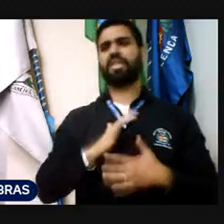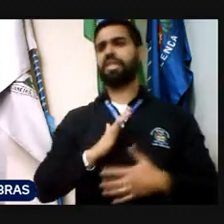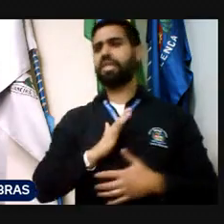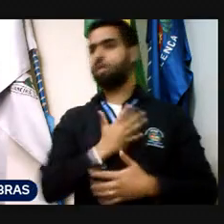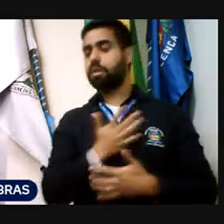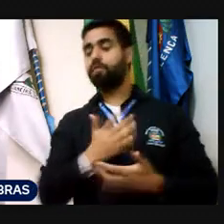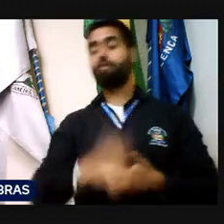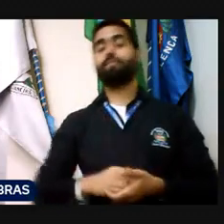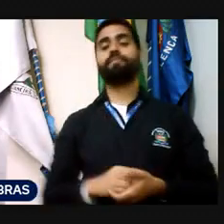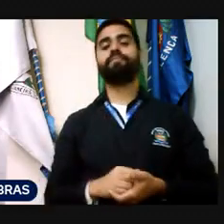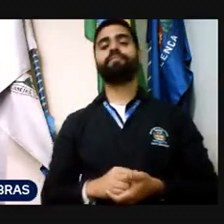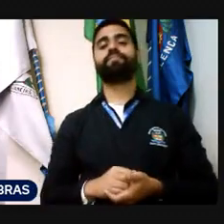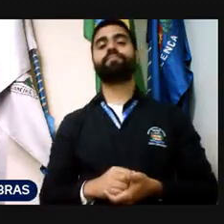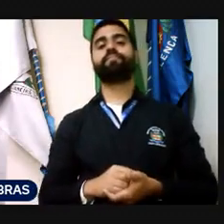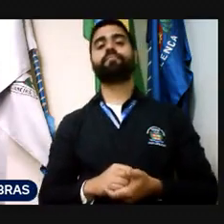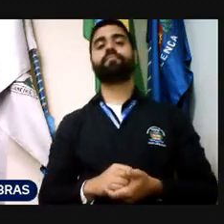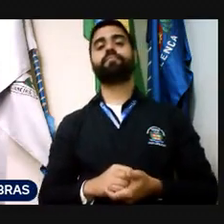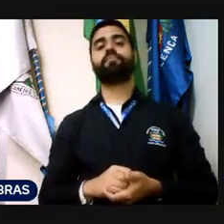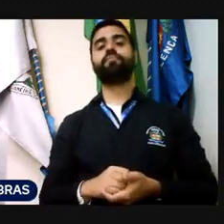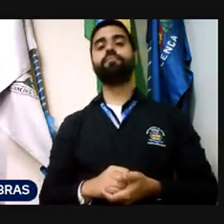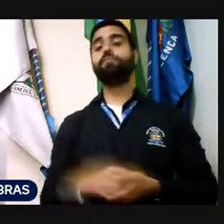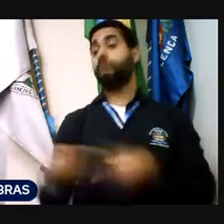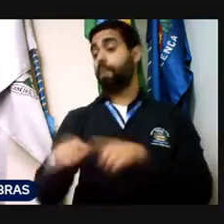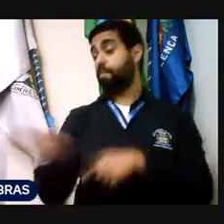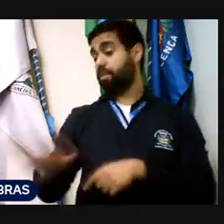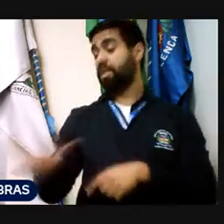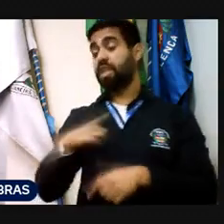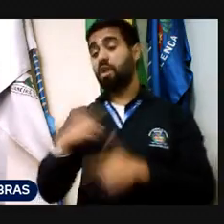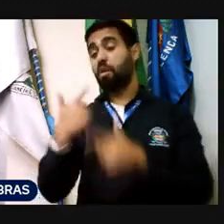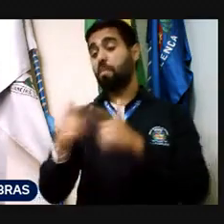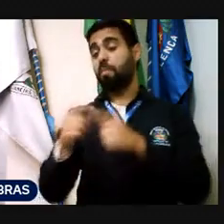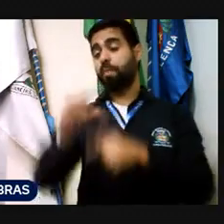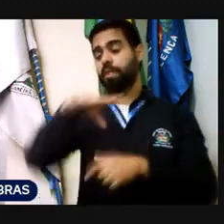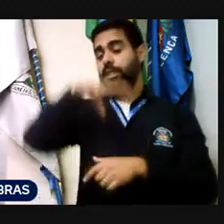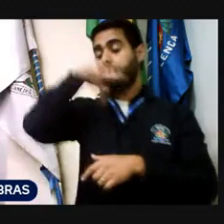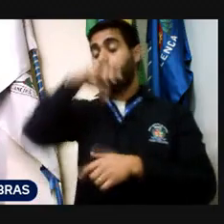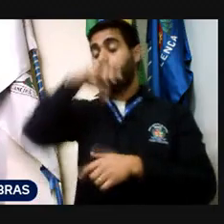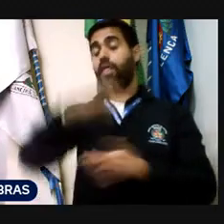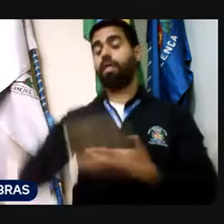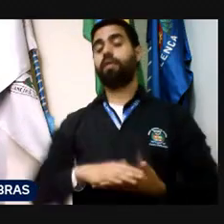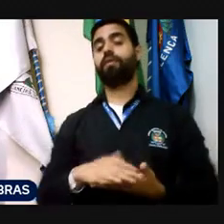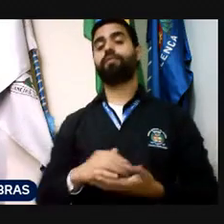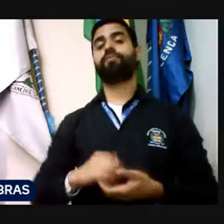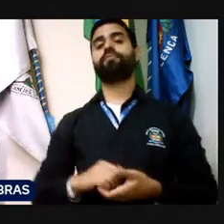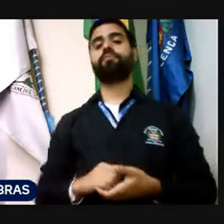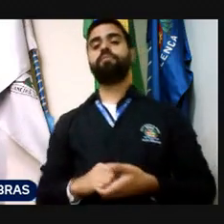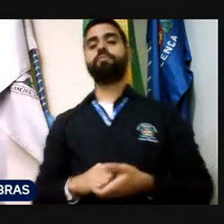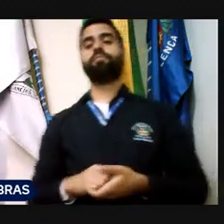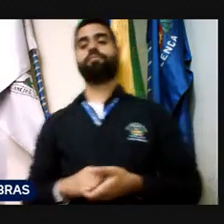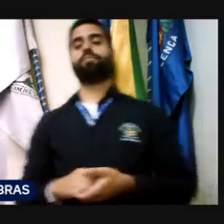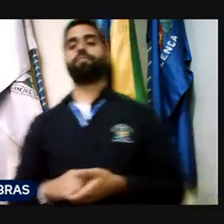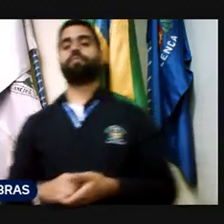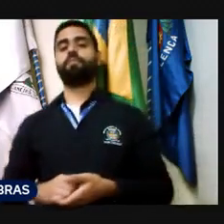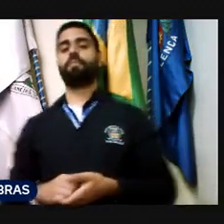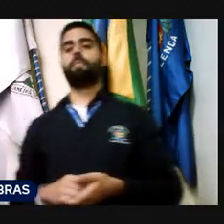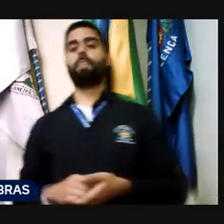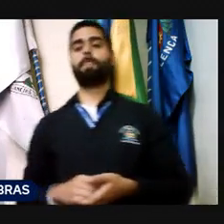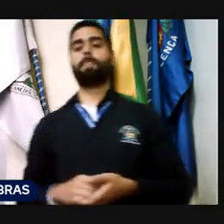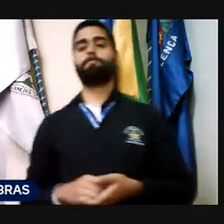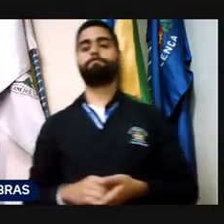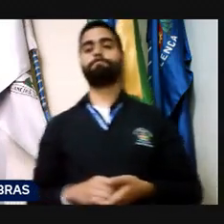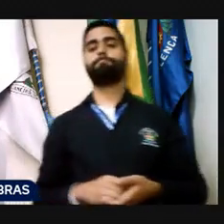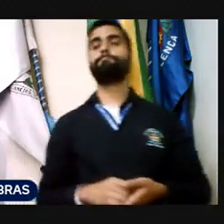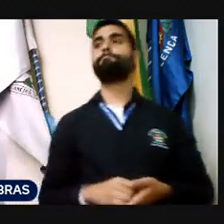para as donas de casa e principalmente para as crianças lá com problemas respiratórios. Então, por fim,